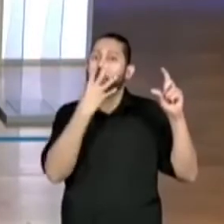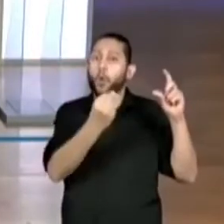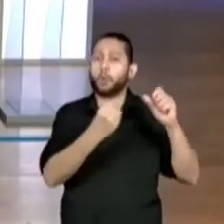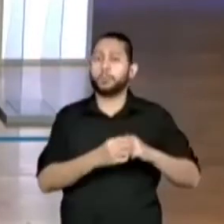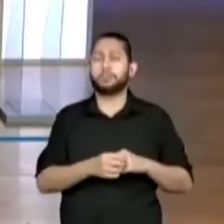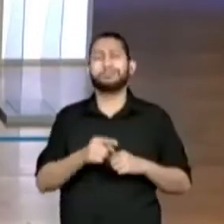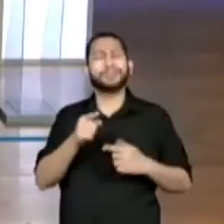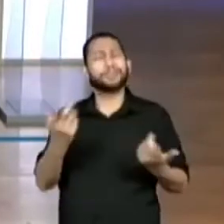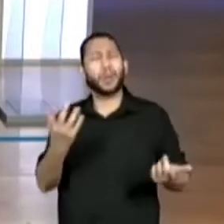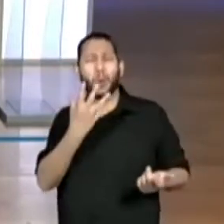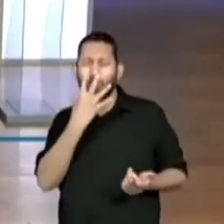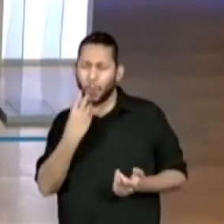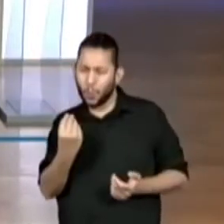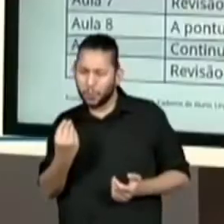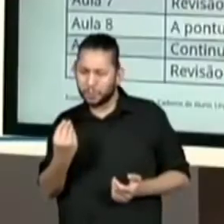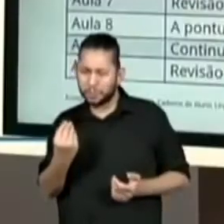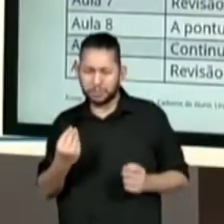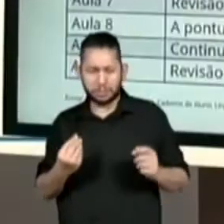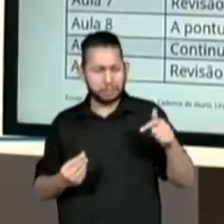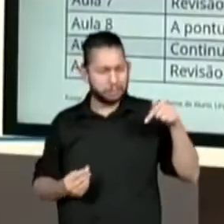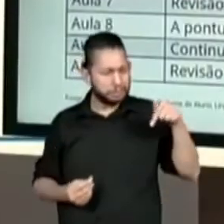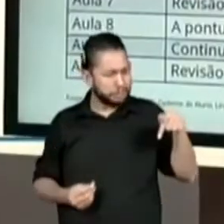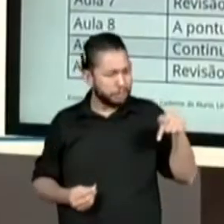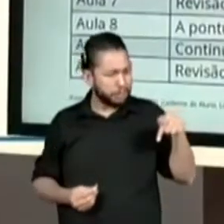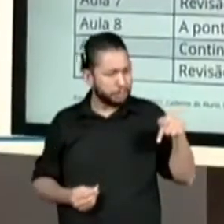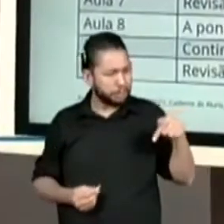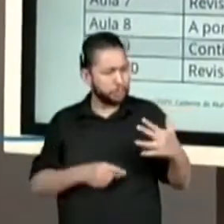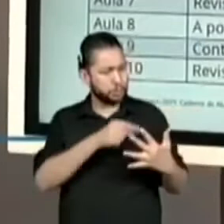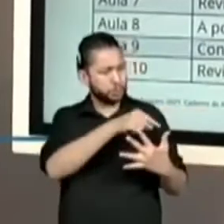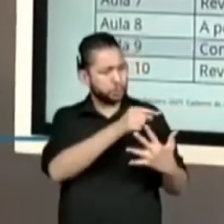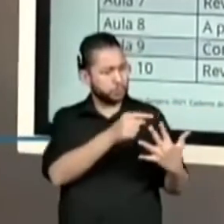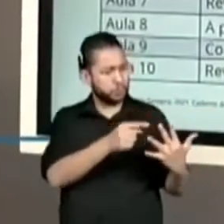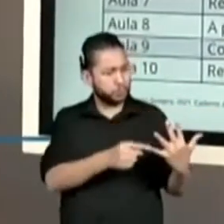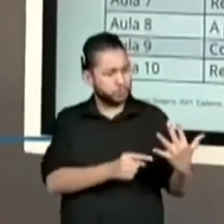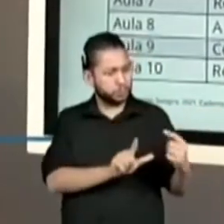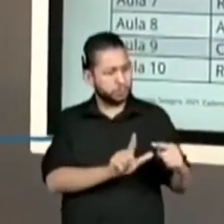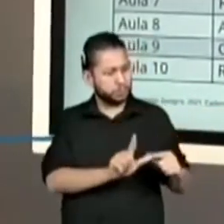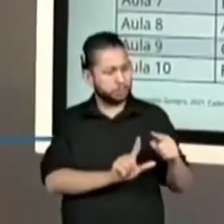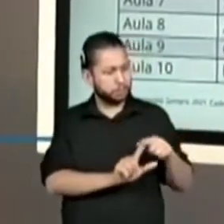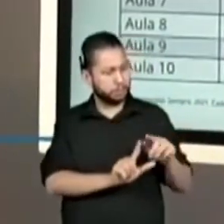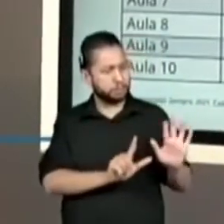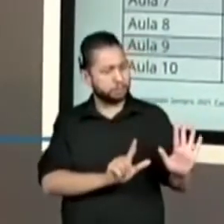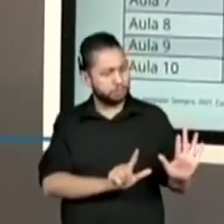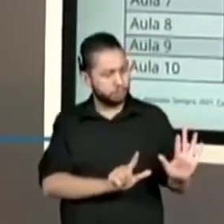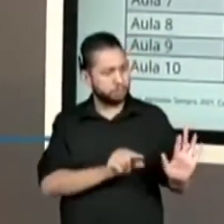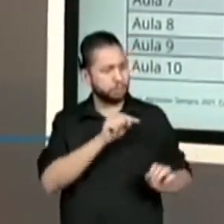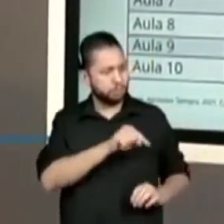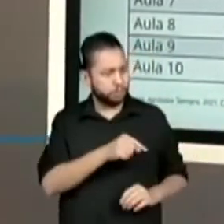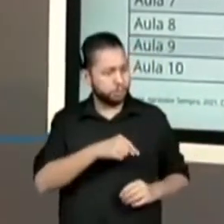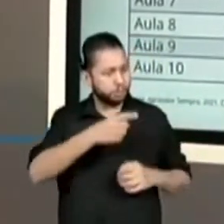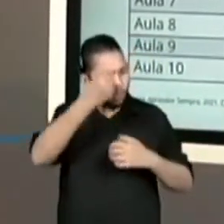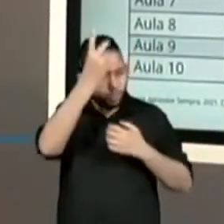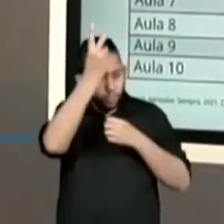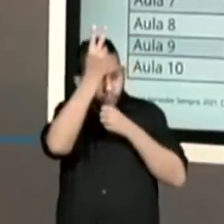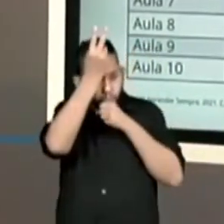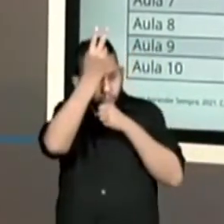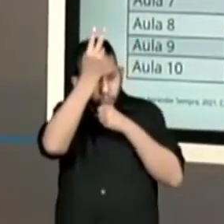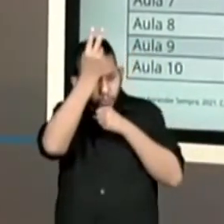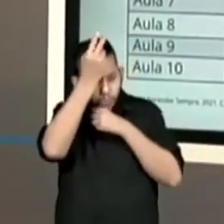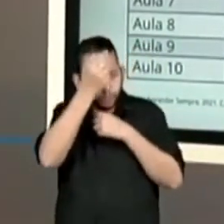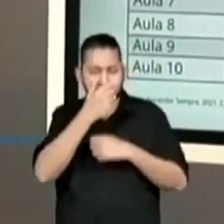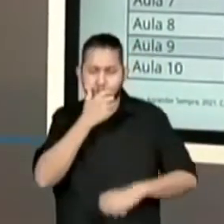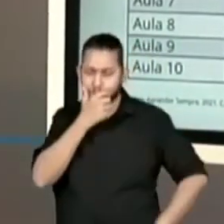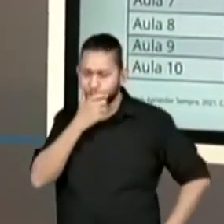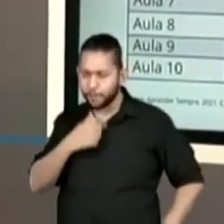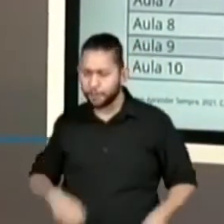esperar dessa história que aparece o lobo como um personagem? Talvez seja o personagem principal. O que nós